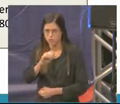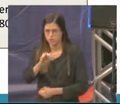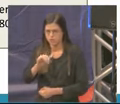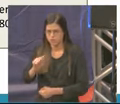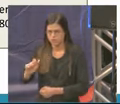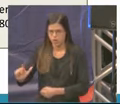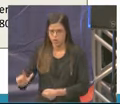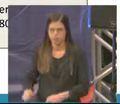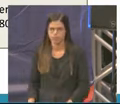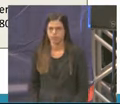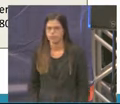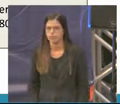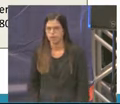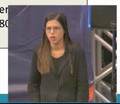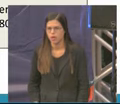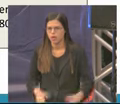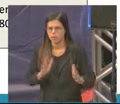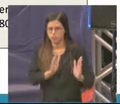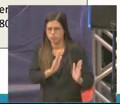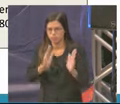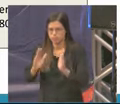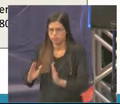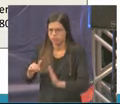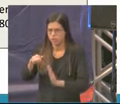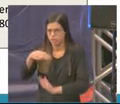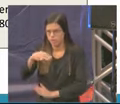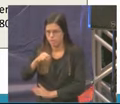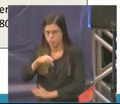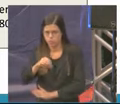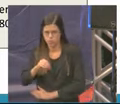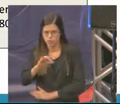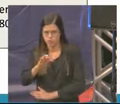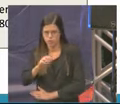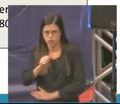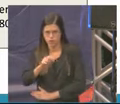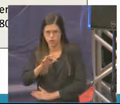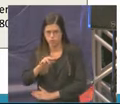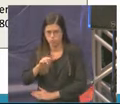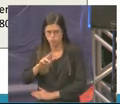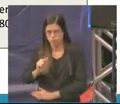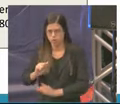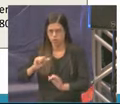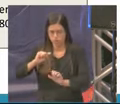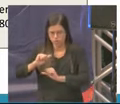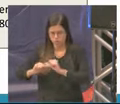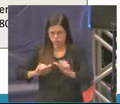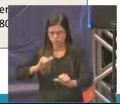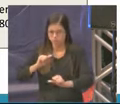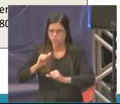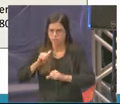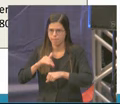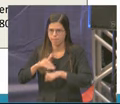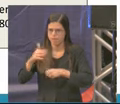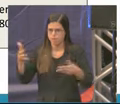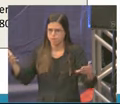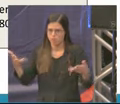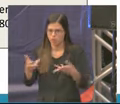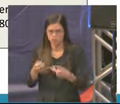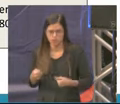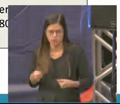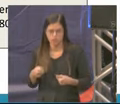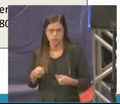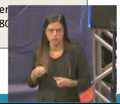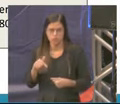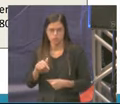órbita. O bloco do meio é o bloco da manufatura, né, para transformar a manufatura em mais eficiente, permitir que